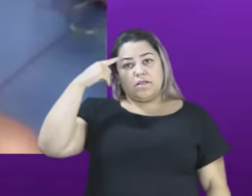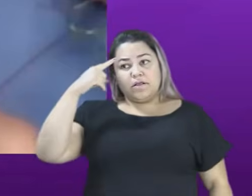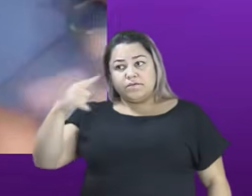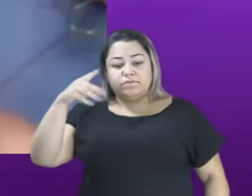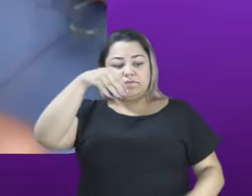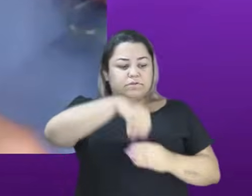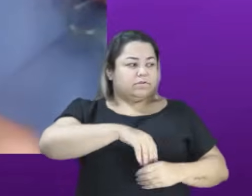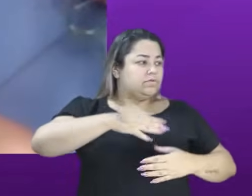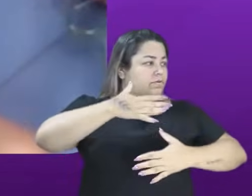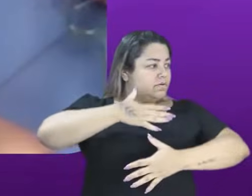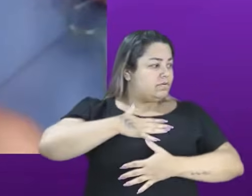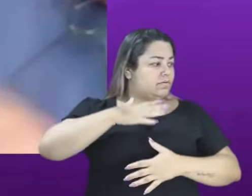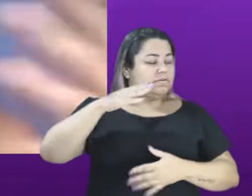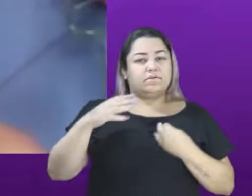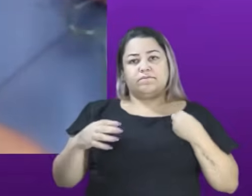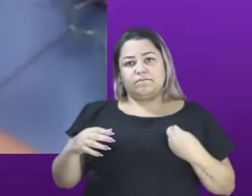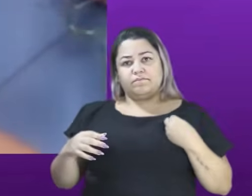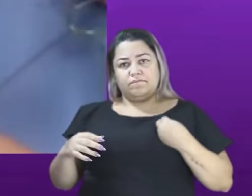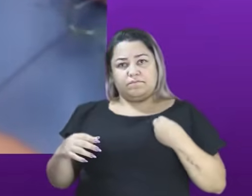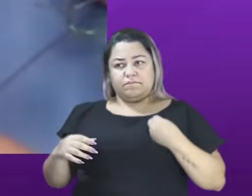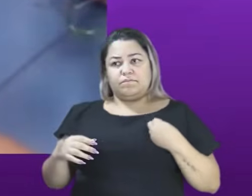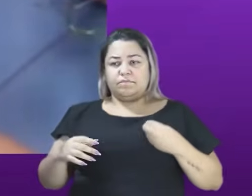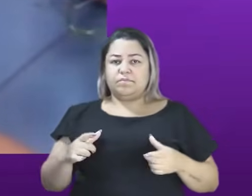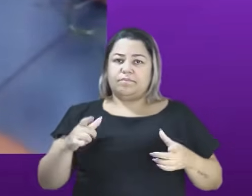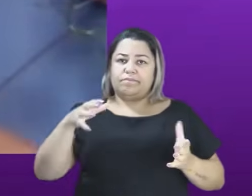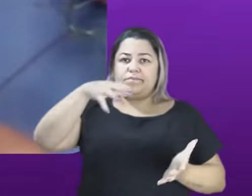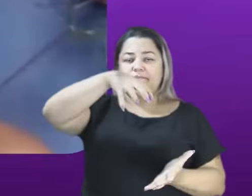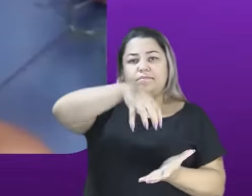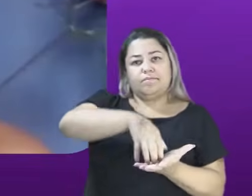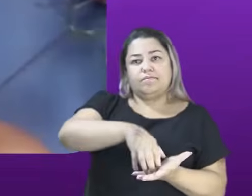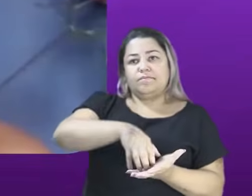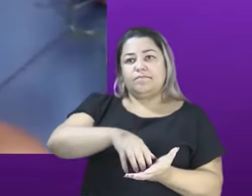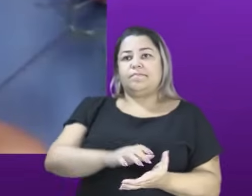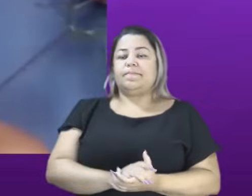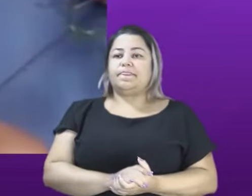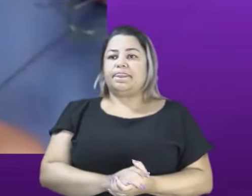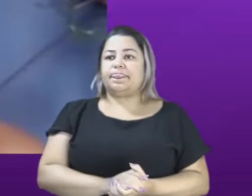corpos, dentro dessas vivências, dentro desses territórios,